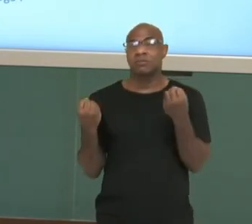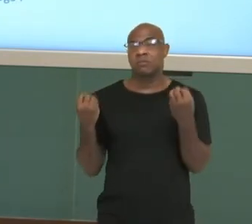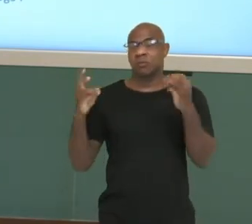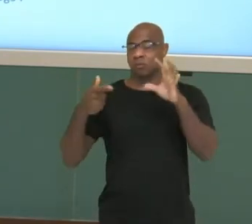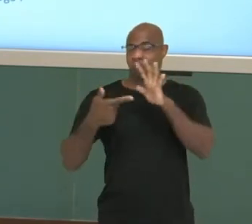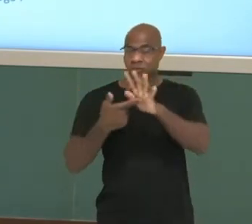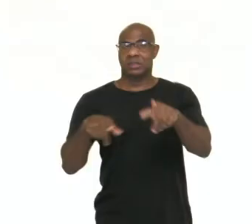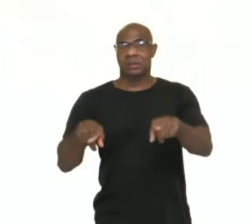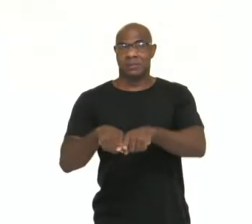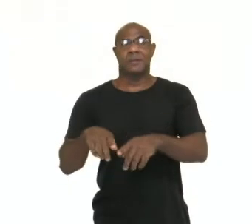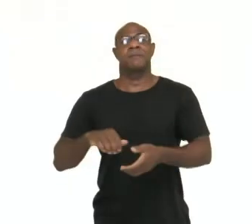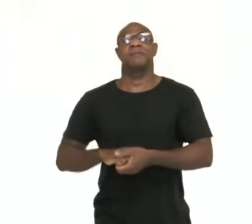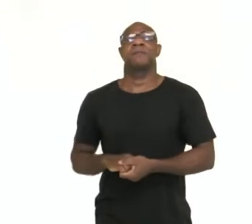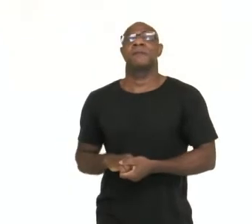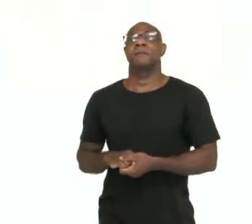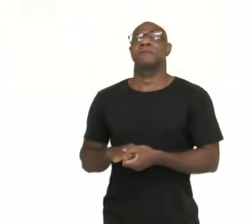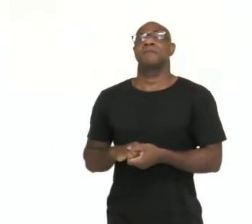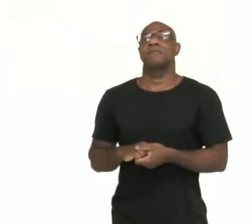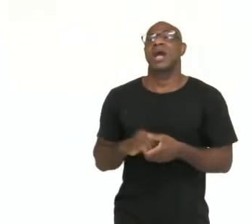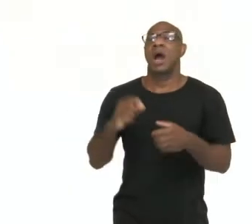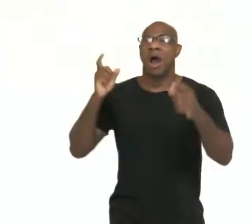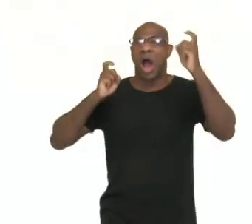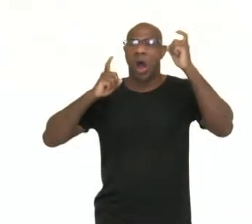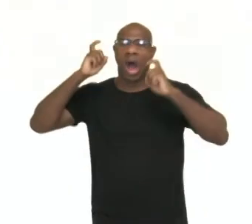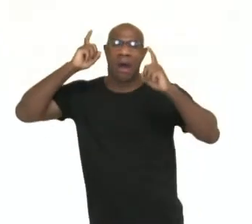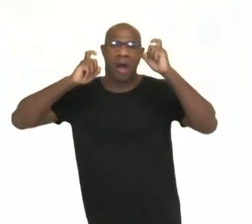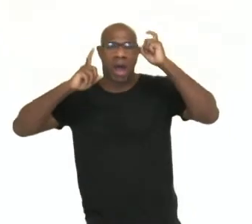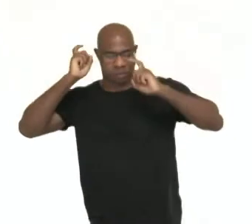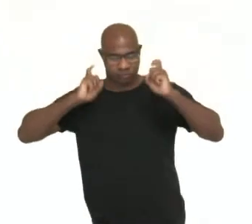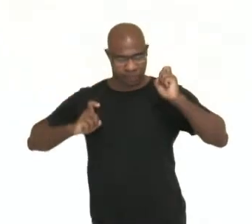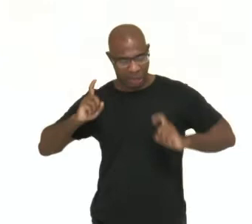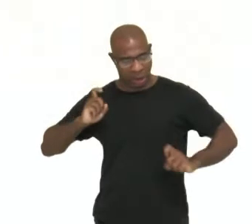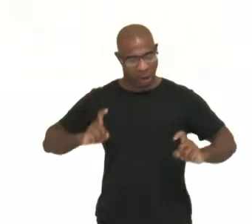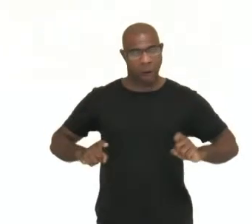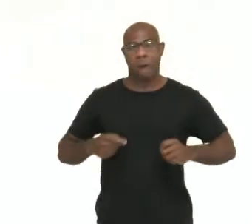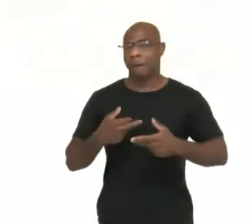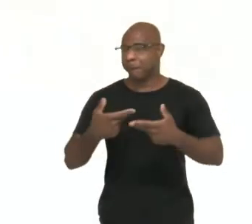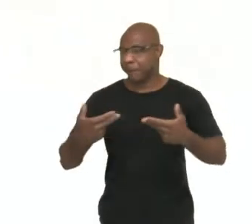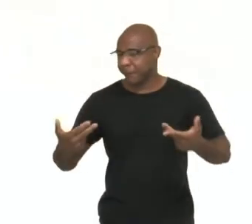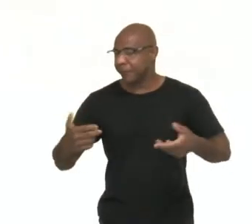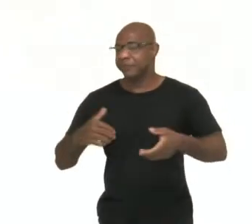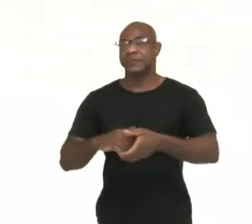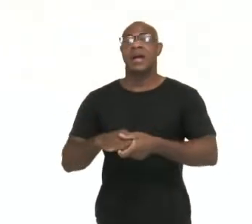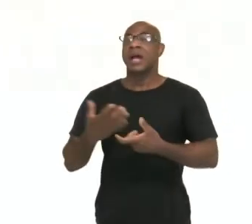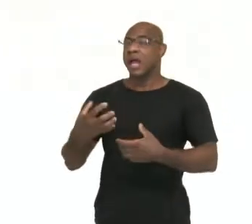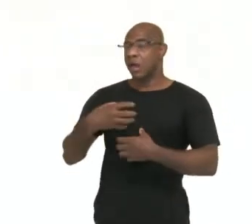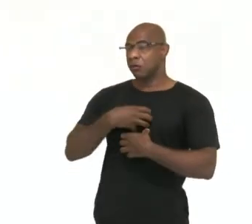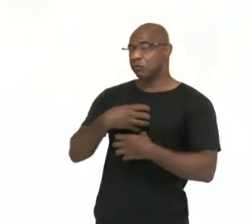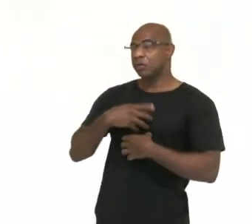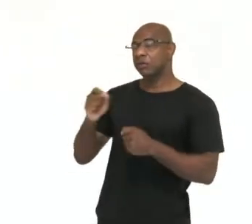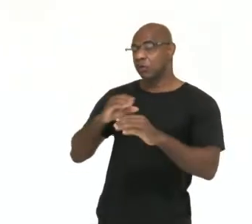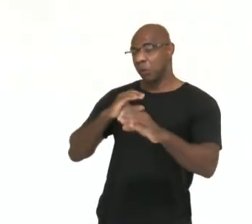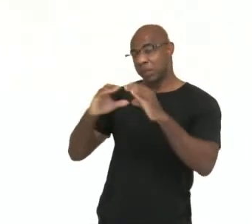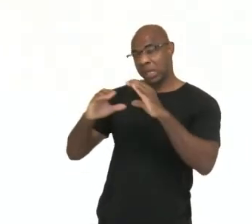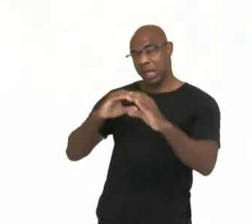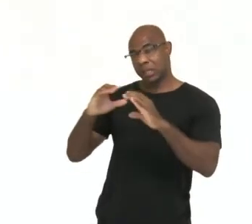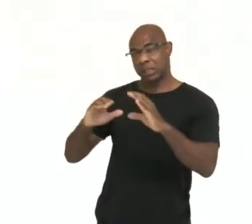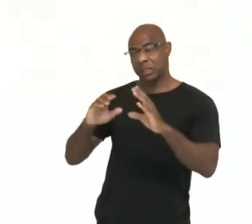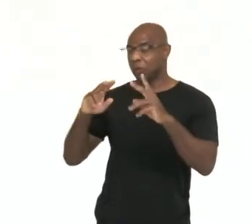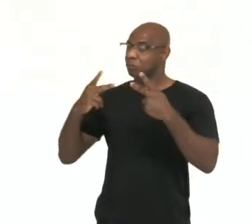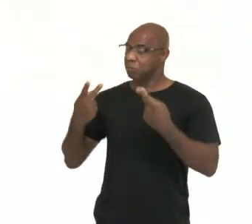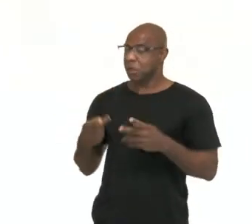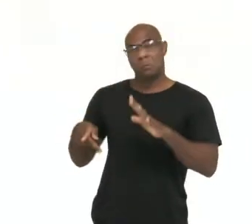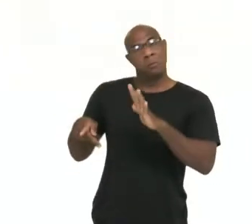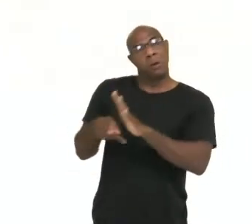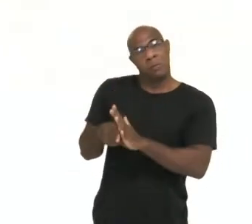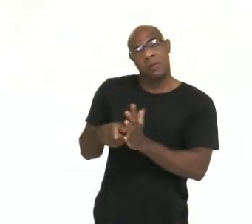ali, expressões faciais, entre outros. Então é uma forma de comunicação humana,